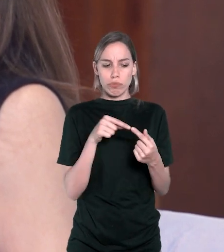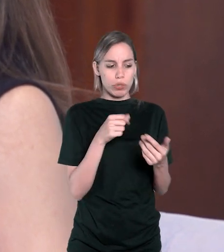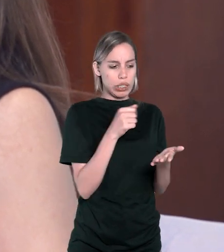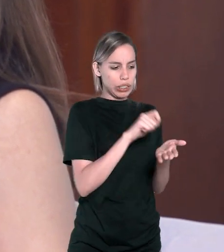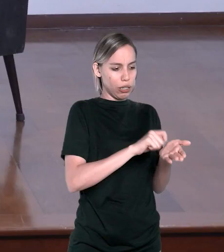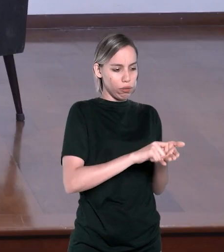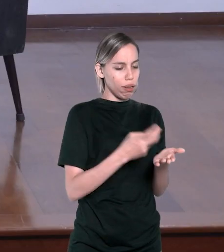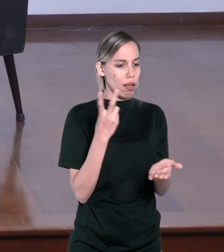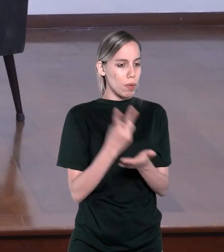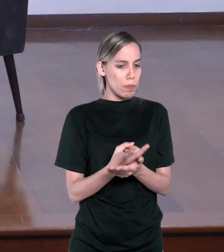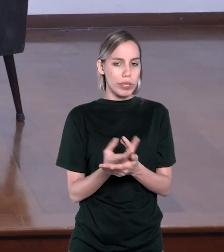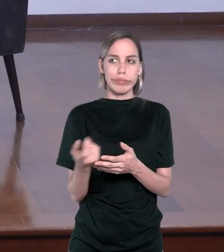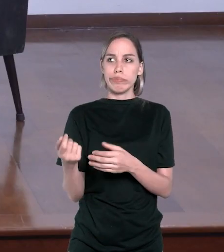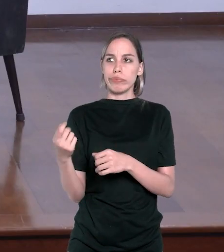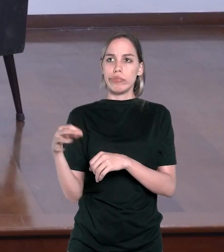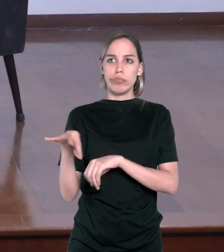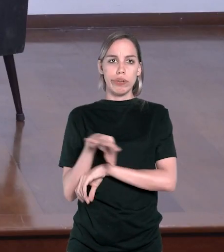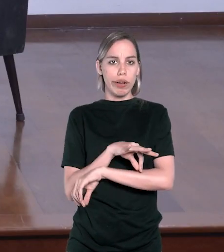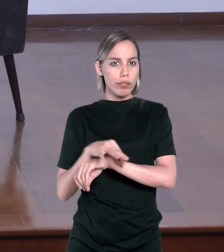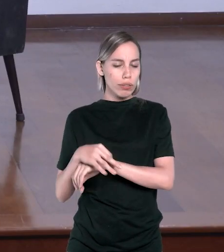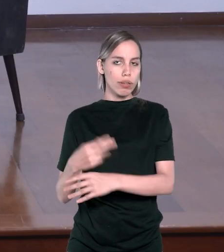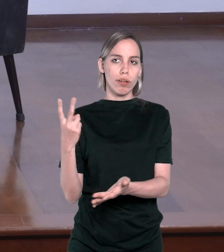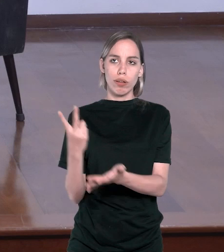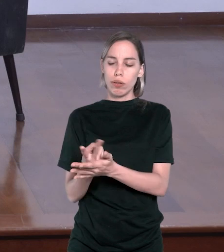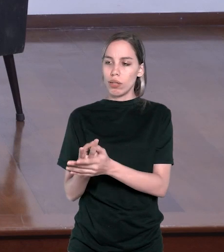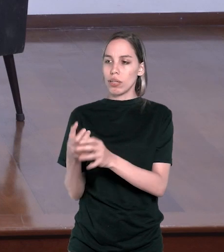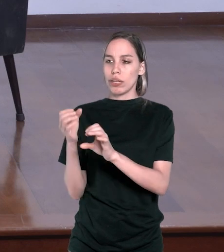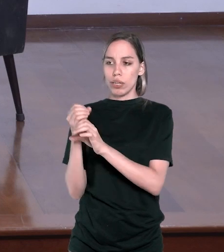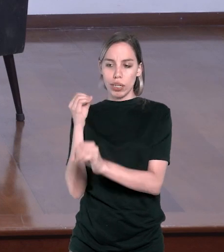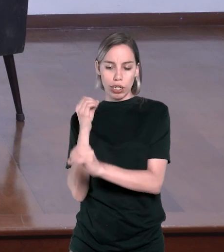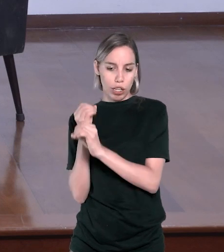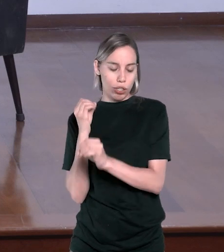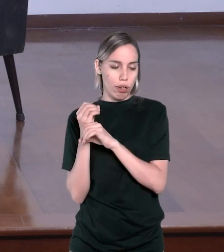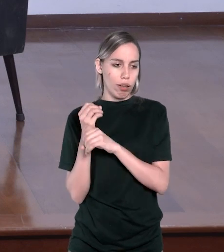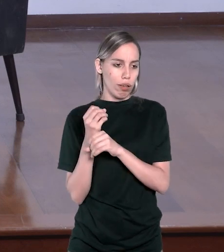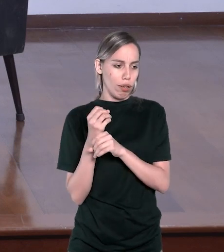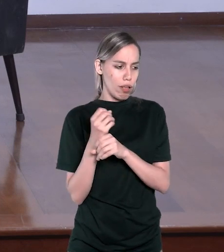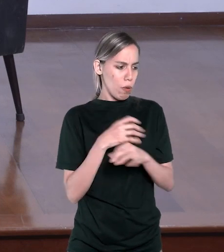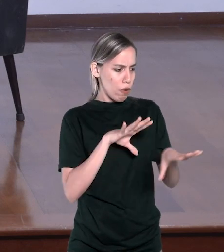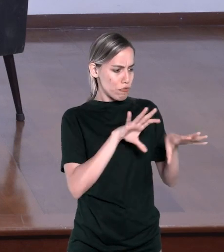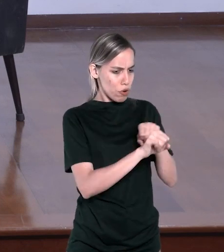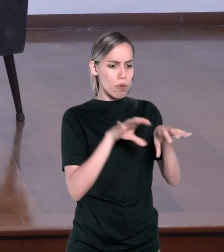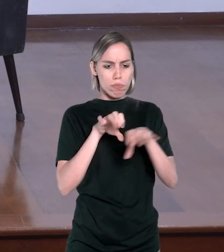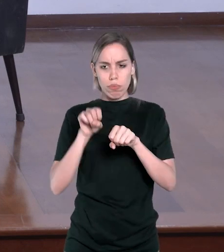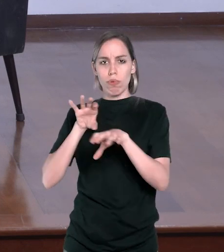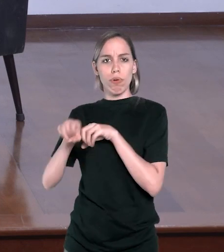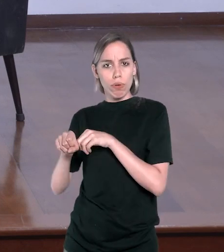arquitetos e tudo mais. Então, por isso também que tem muitos escritores e também tem uma literatura